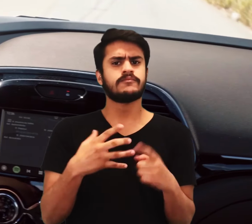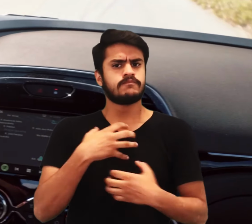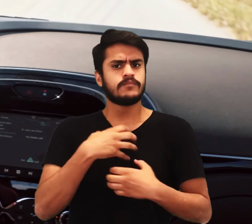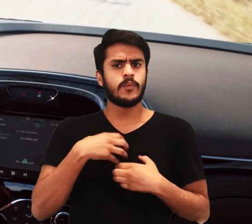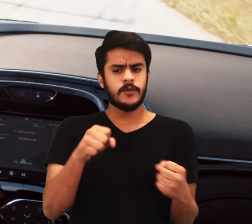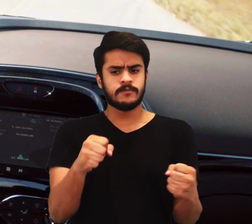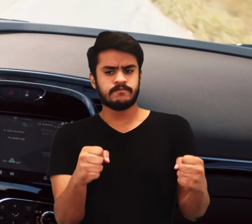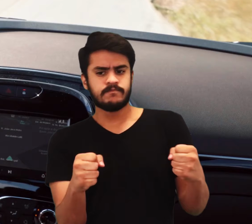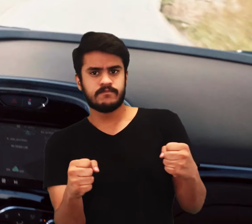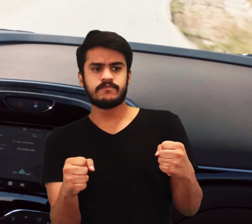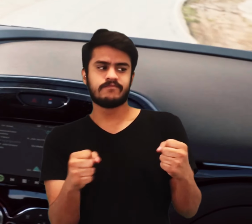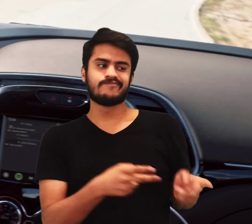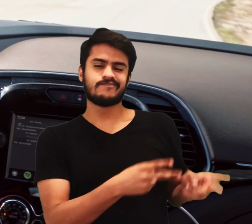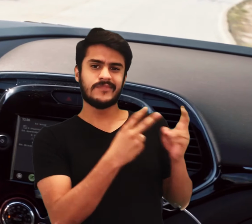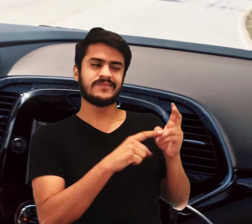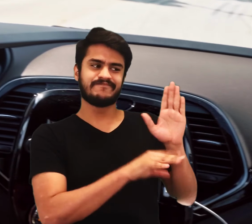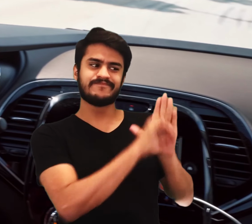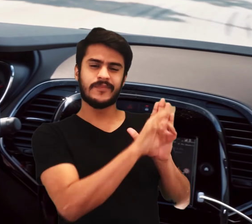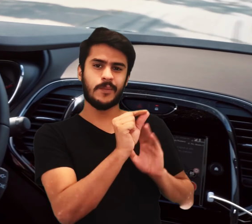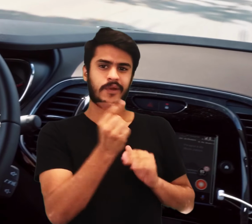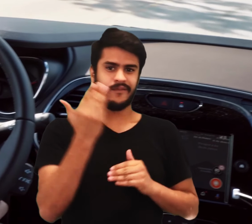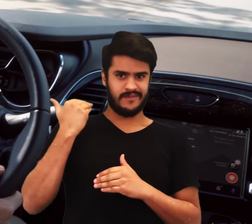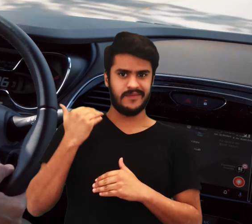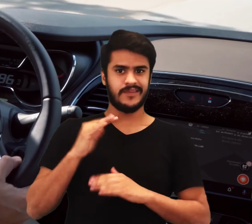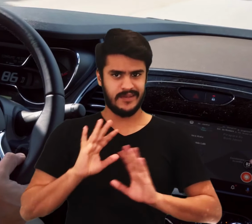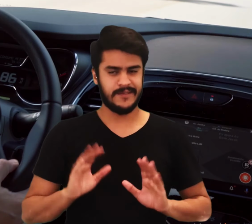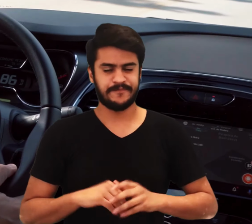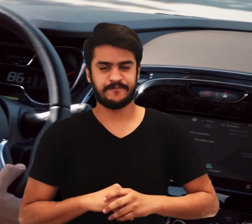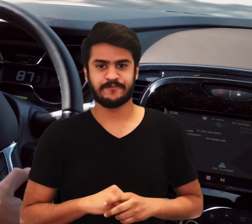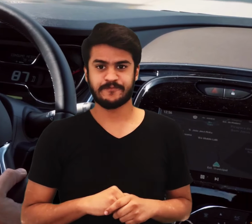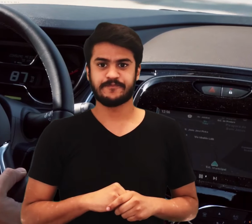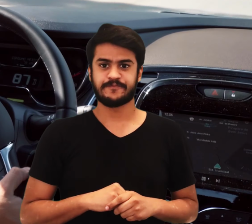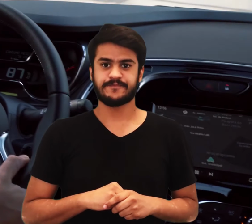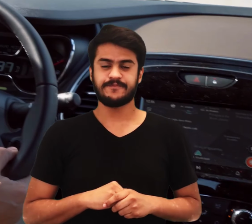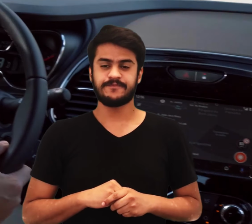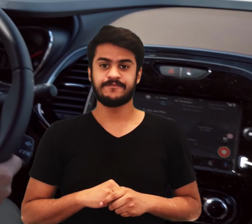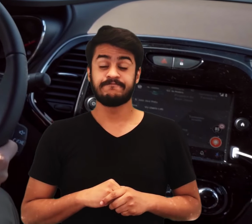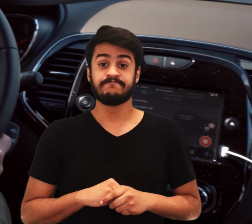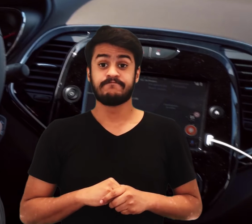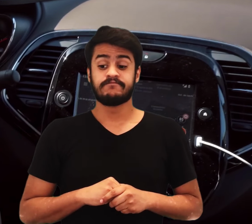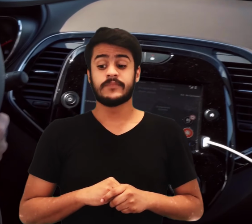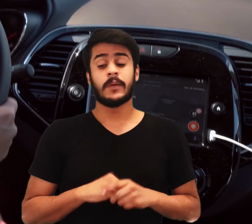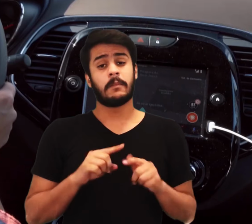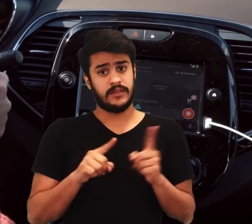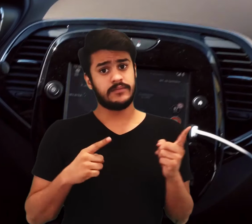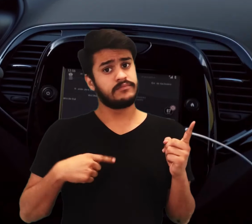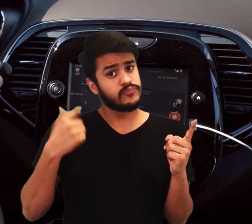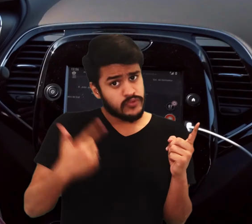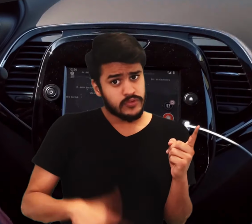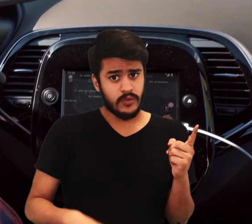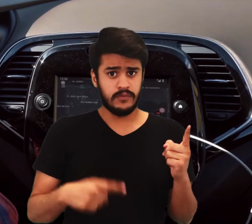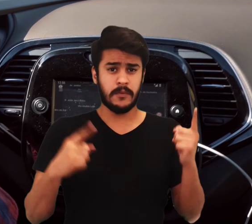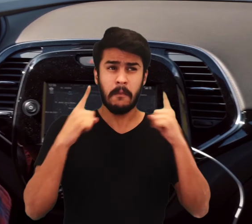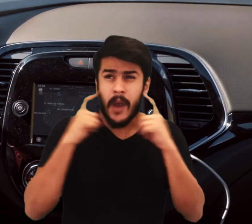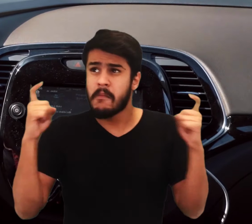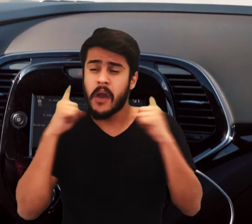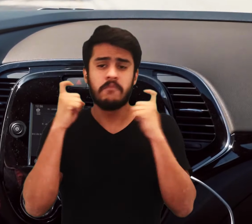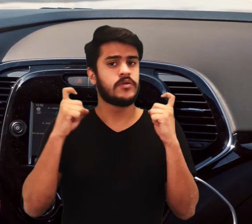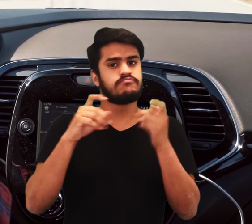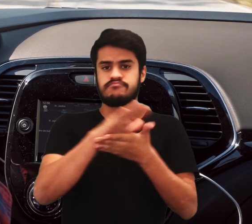você sente aqui já que você está num projeto que já tem aí uma idade um pouquinho um pouquinho maior, né? Mas preservo de novo meus comentários sobre